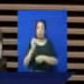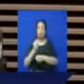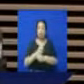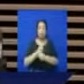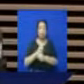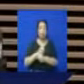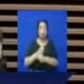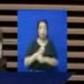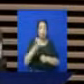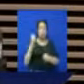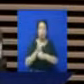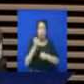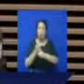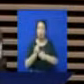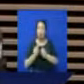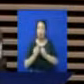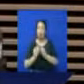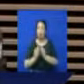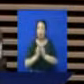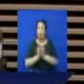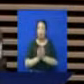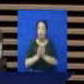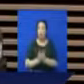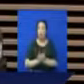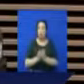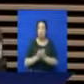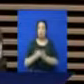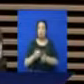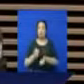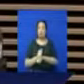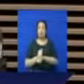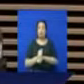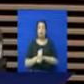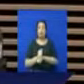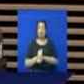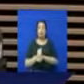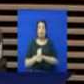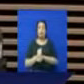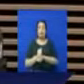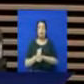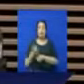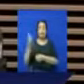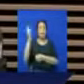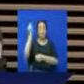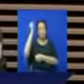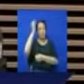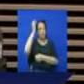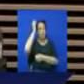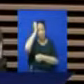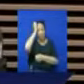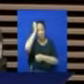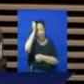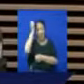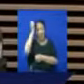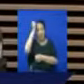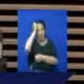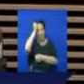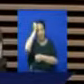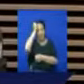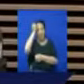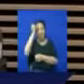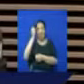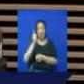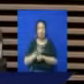vir o dilúvio, tudo vai ser destruído, não haverá raiz nem ramos, não haverá terra firme para pisar,